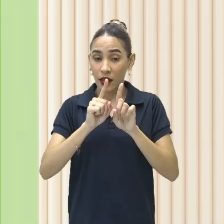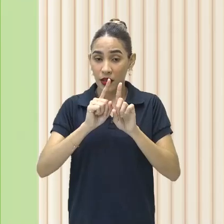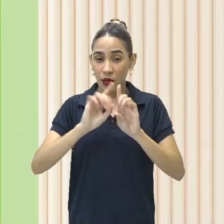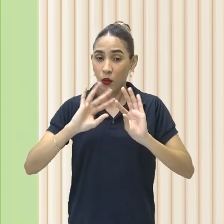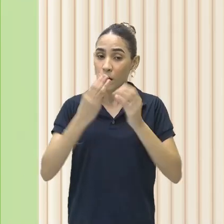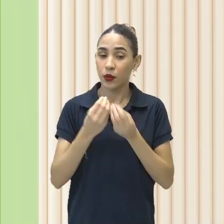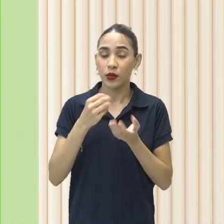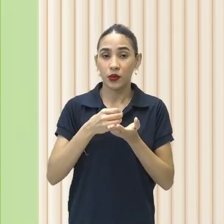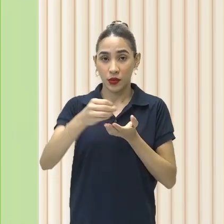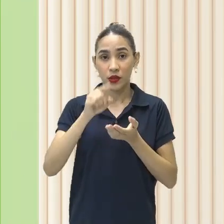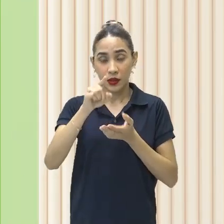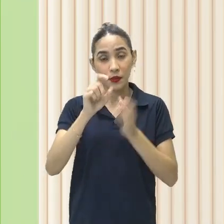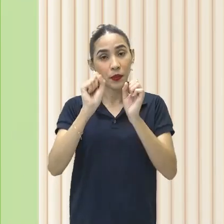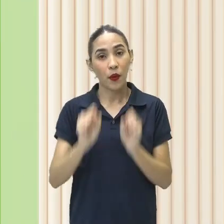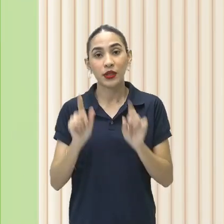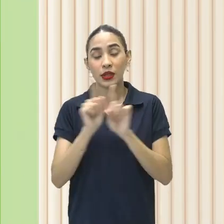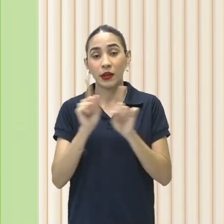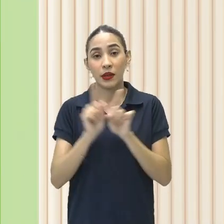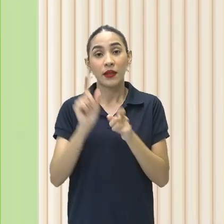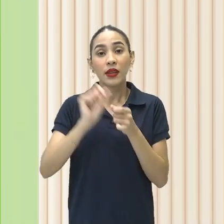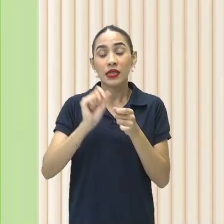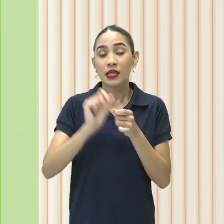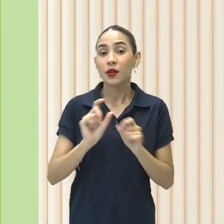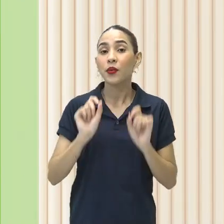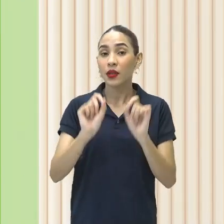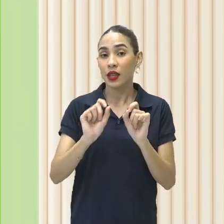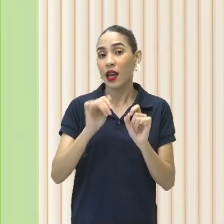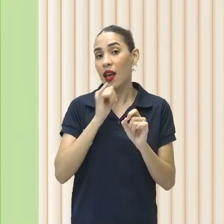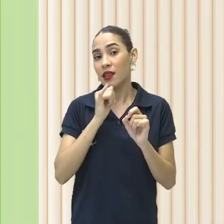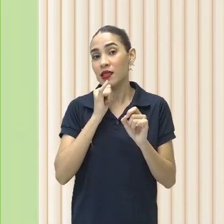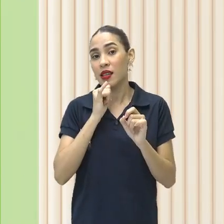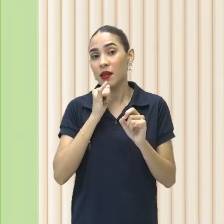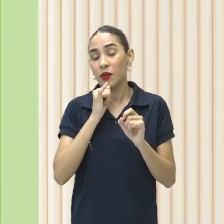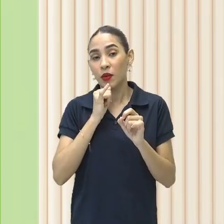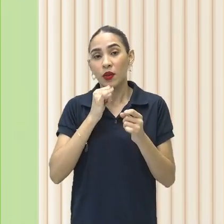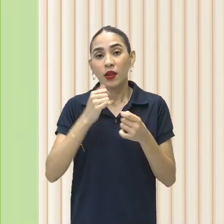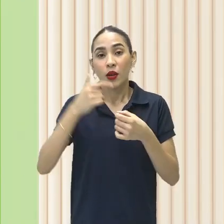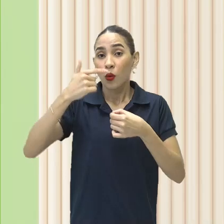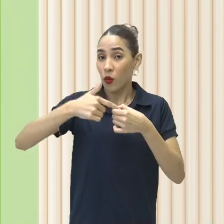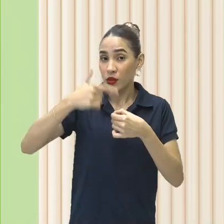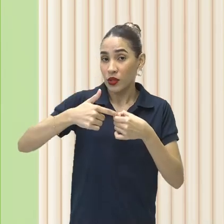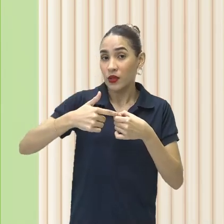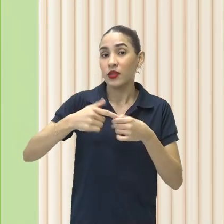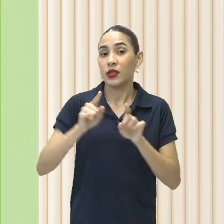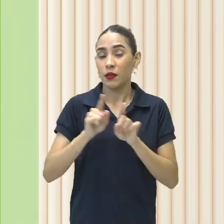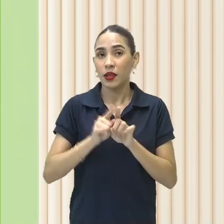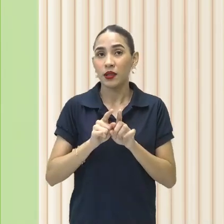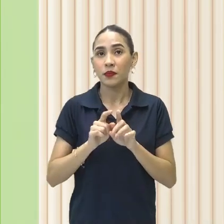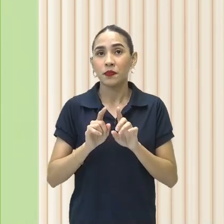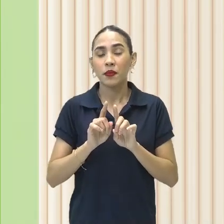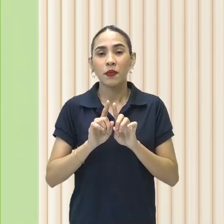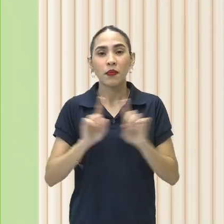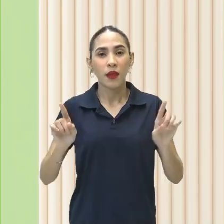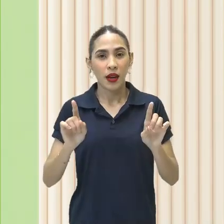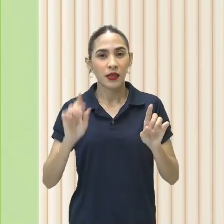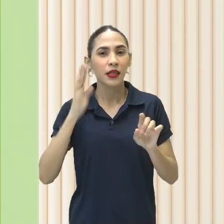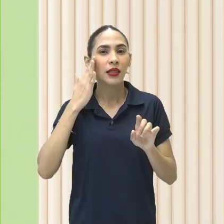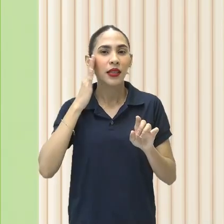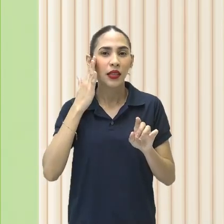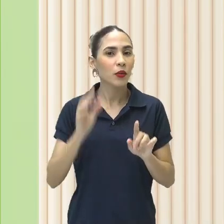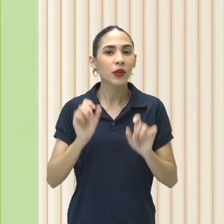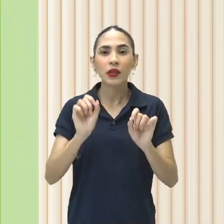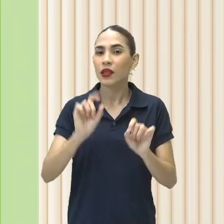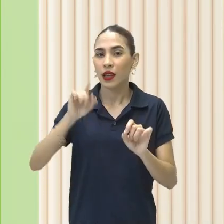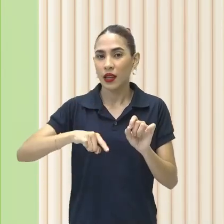orgânicos você pode também estar fazendo, né, ali combustíveis. Mas vamos entender o que